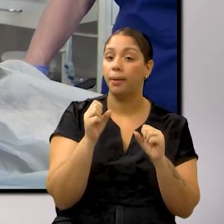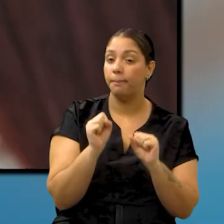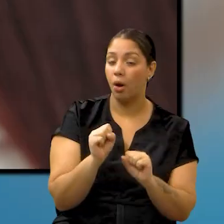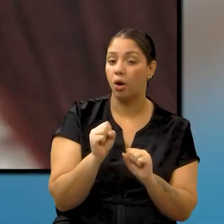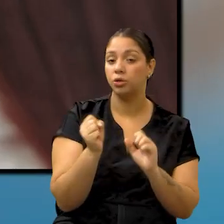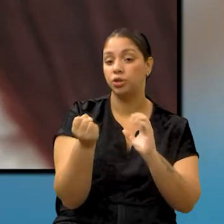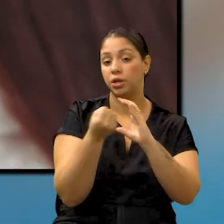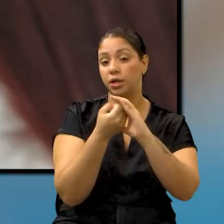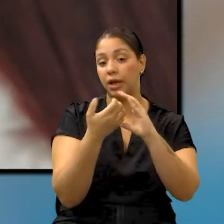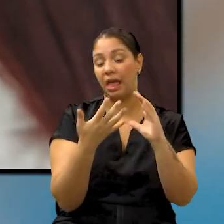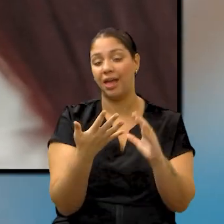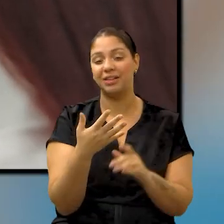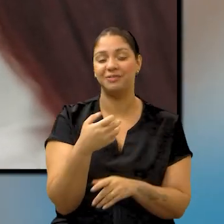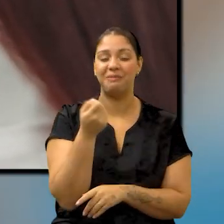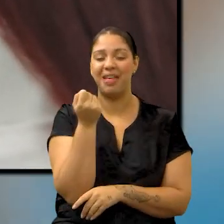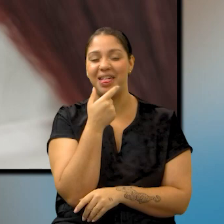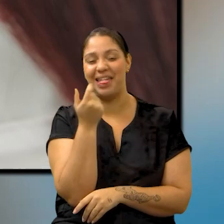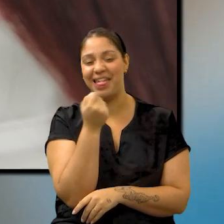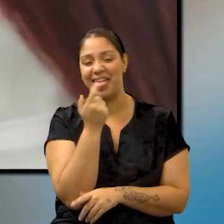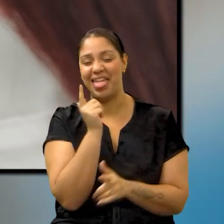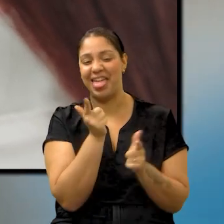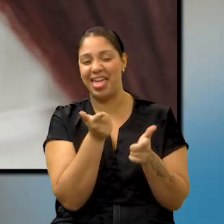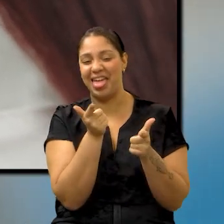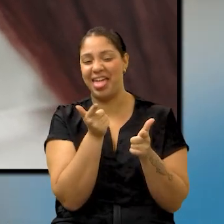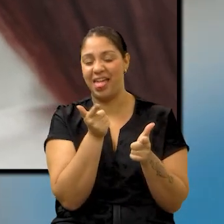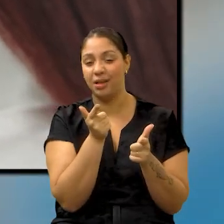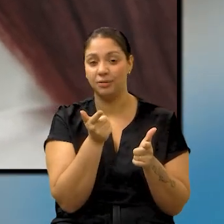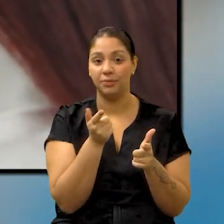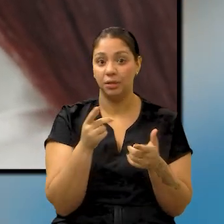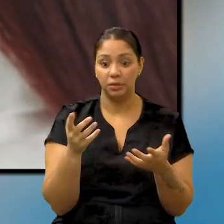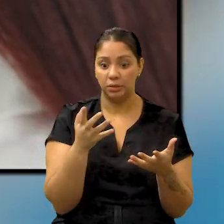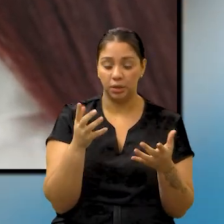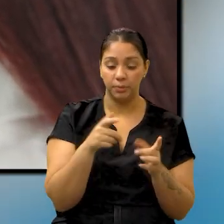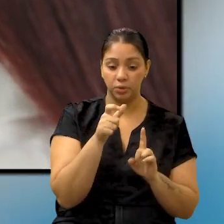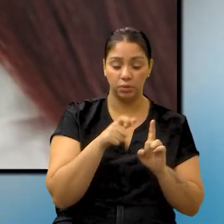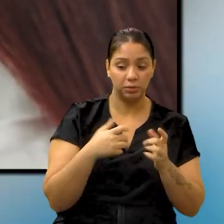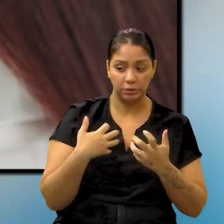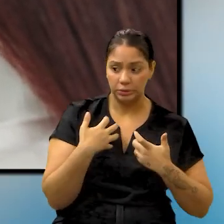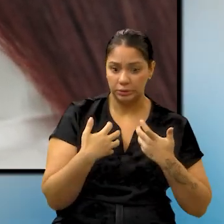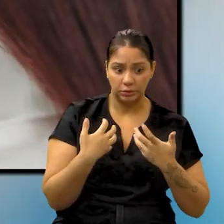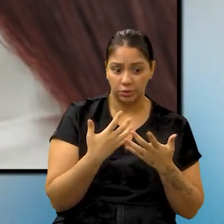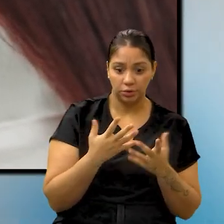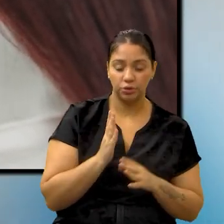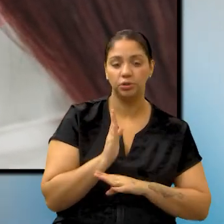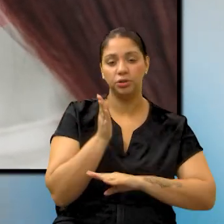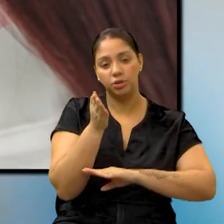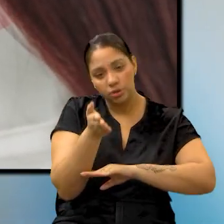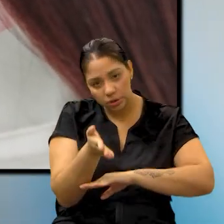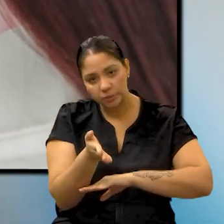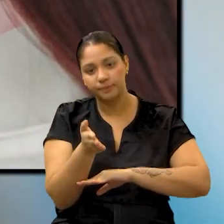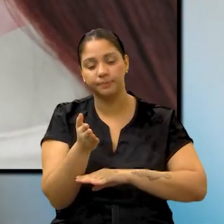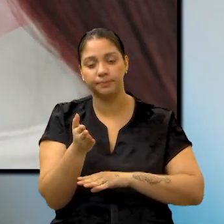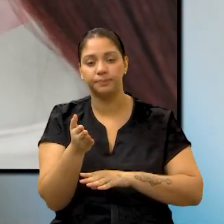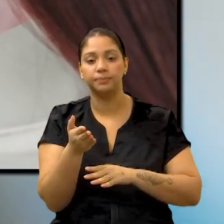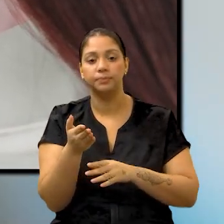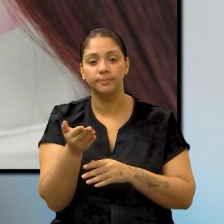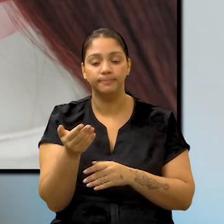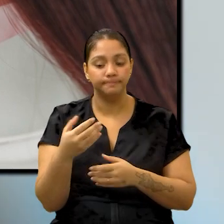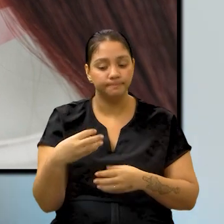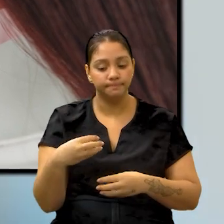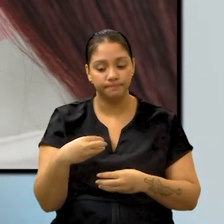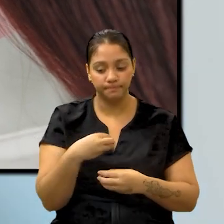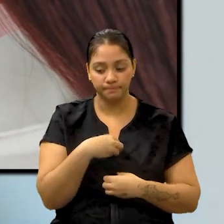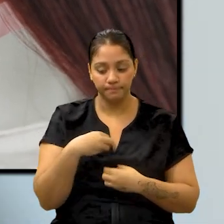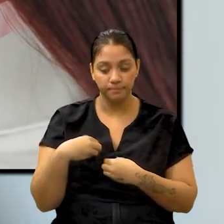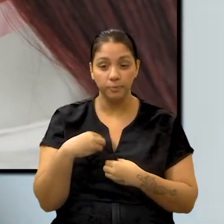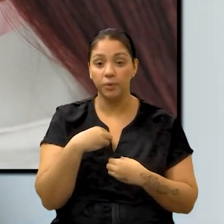que pode ter uma característica vexatória, né? Alguns pacientes ficam embaraçados de fazer o exame. Na realidade, o